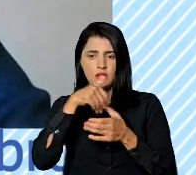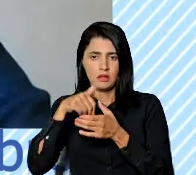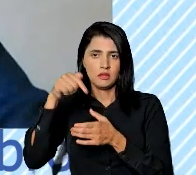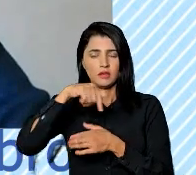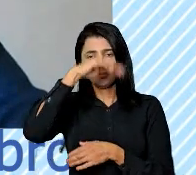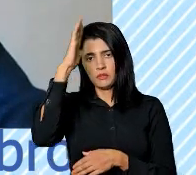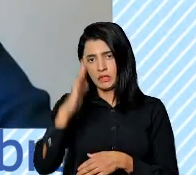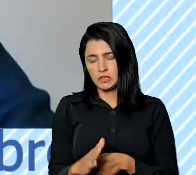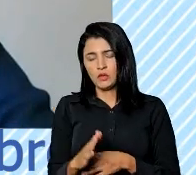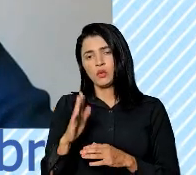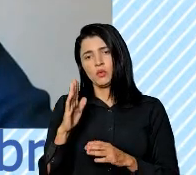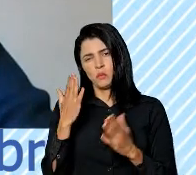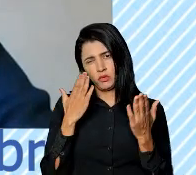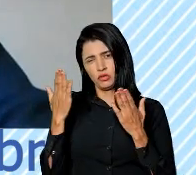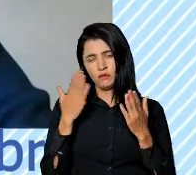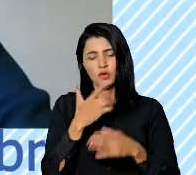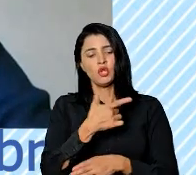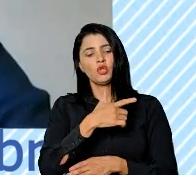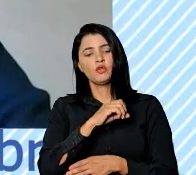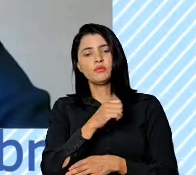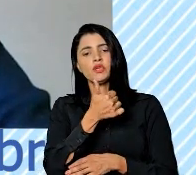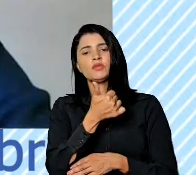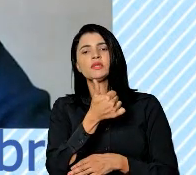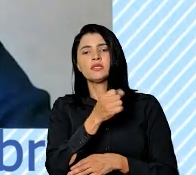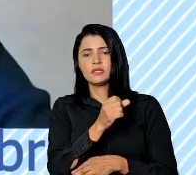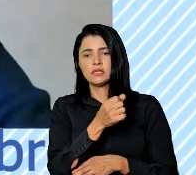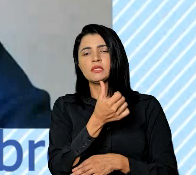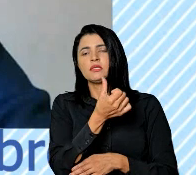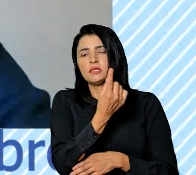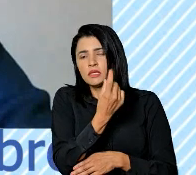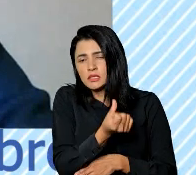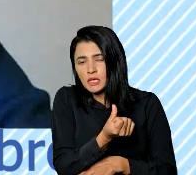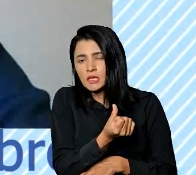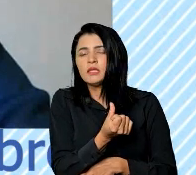aqui. 2016, foram